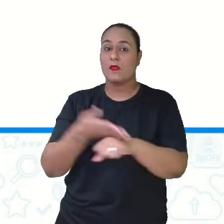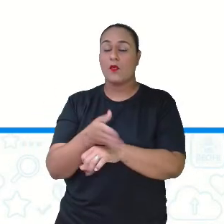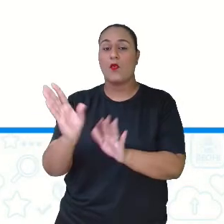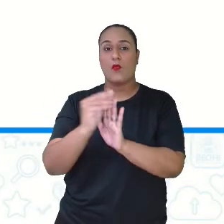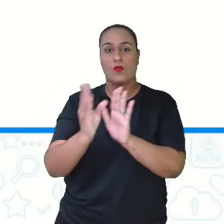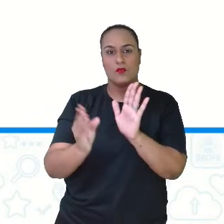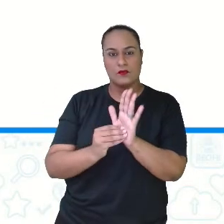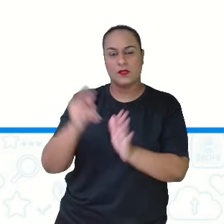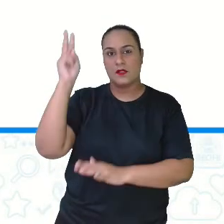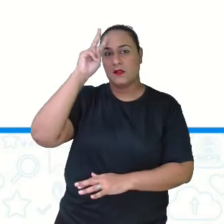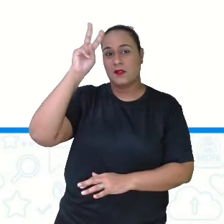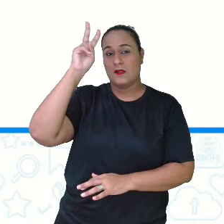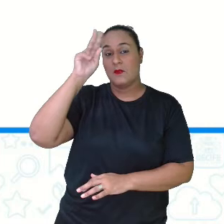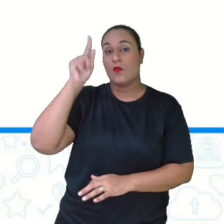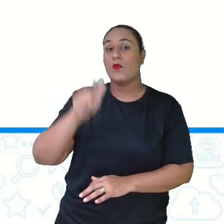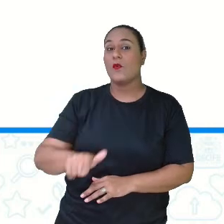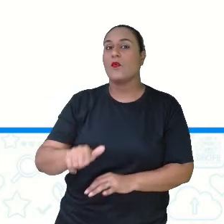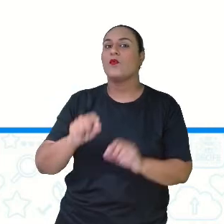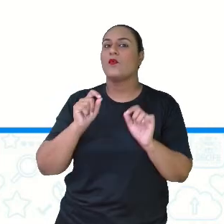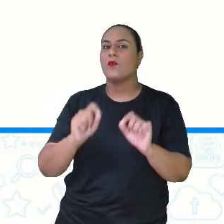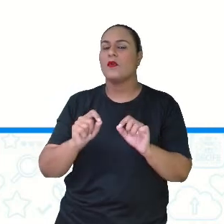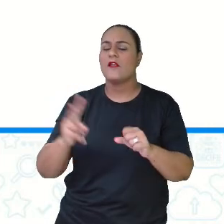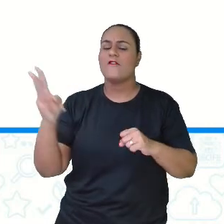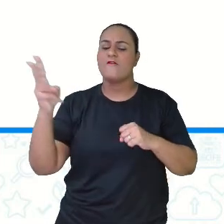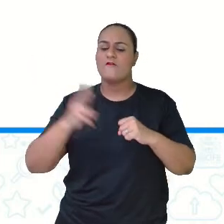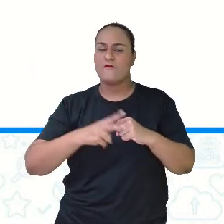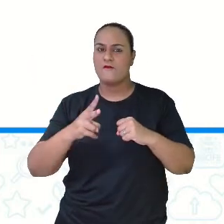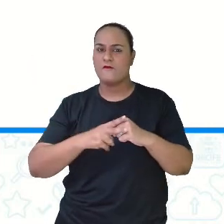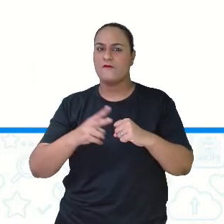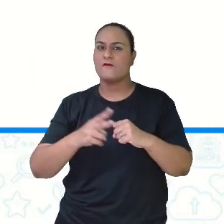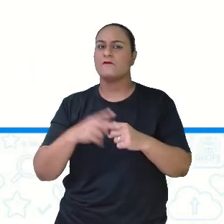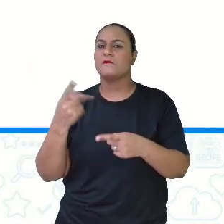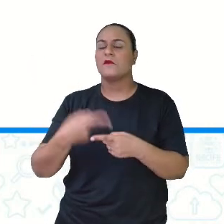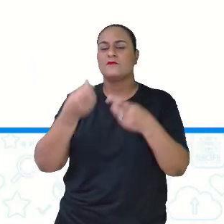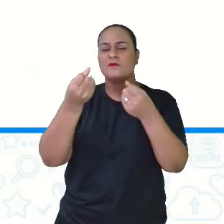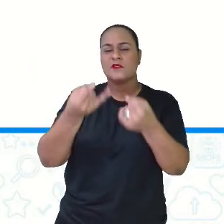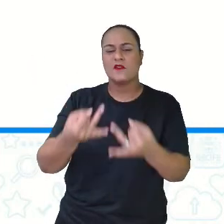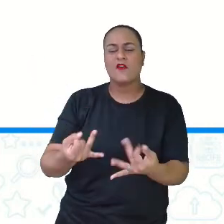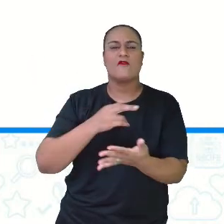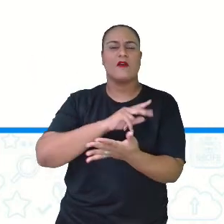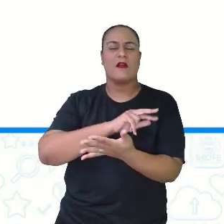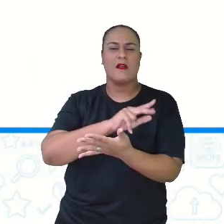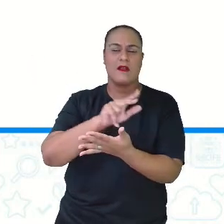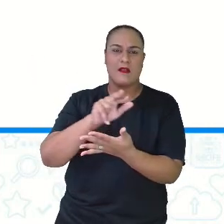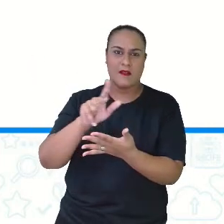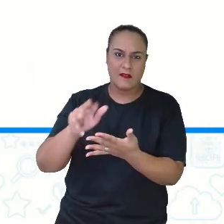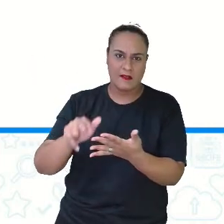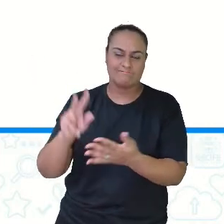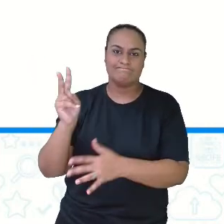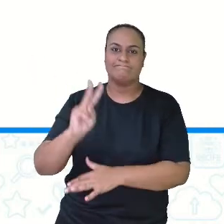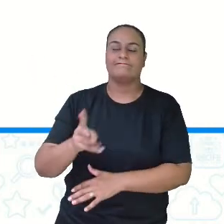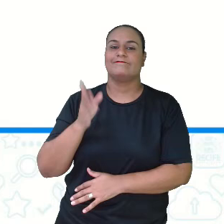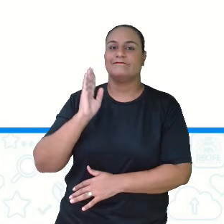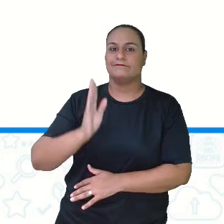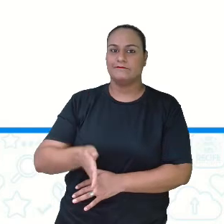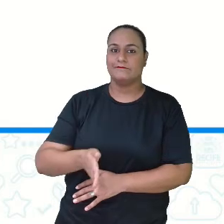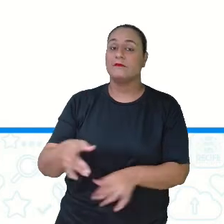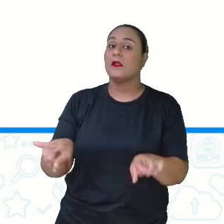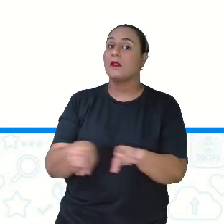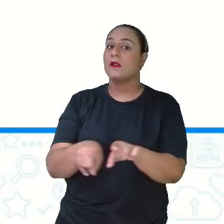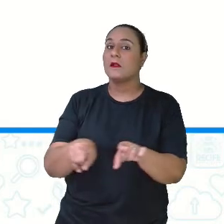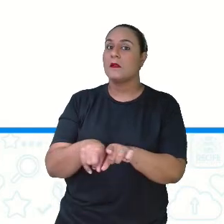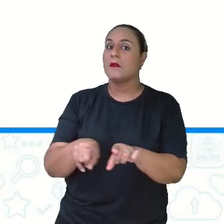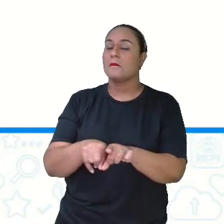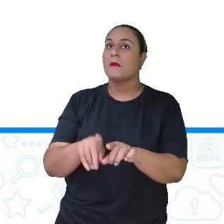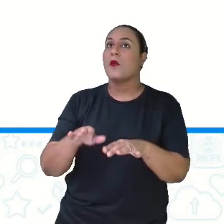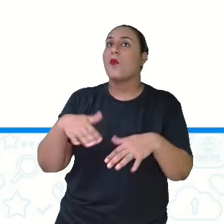conteúdo, relembrando o que são verbos, porque já falamos aqui várias vezes, e também a pessoa